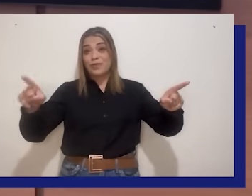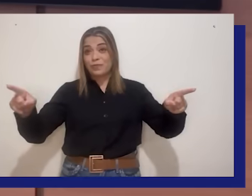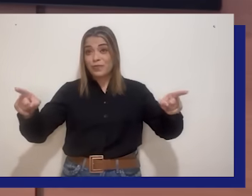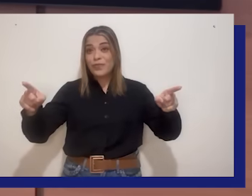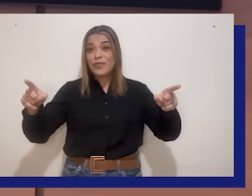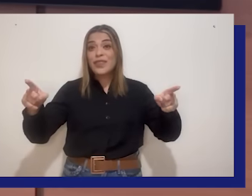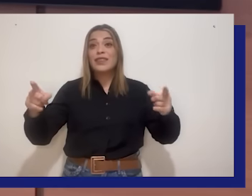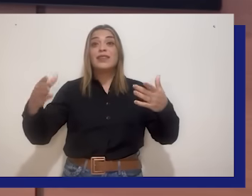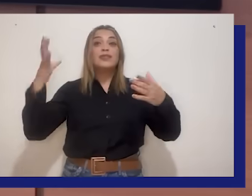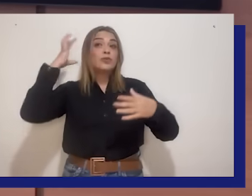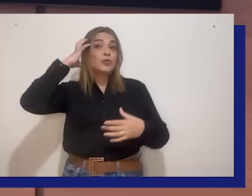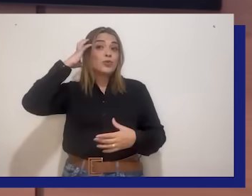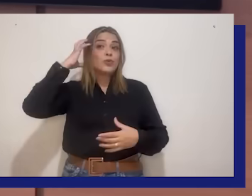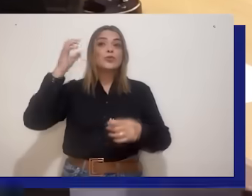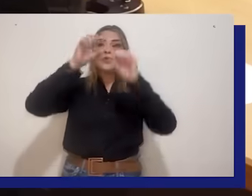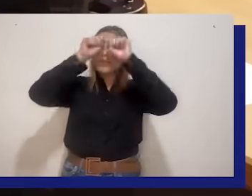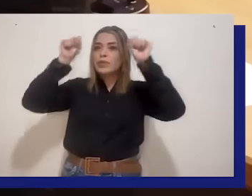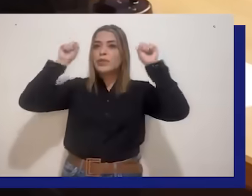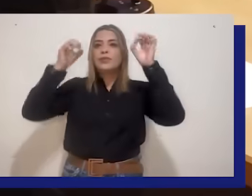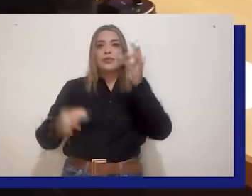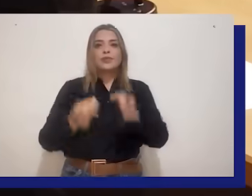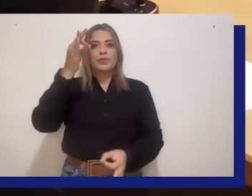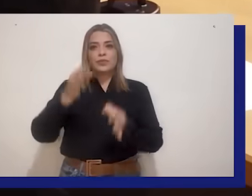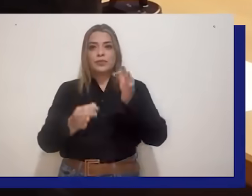inauguração do Estúdio TJRJ.